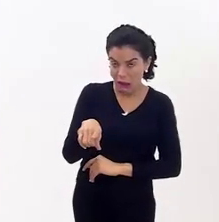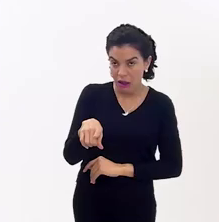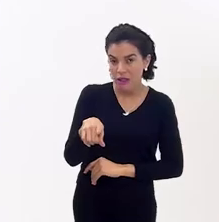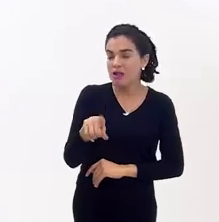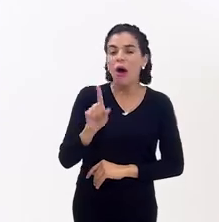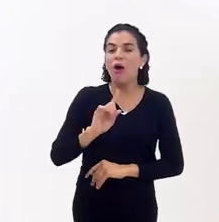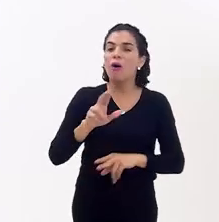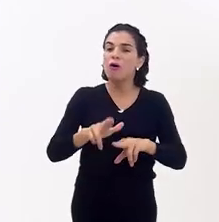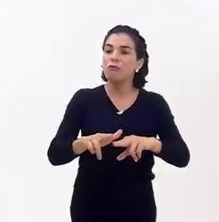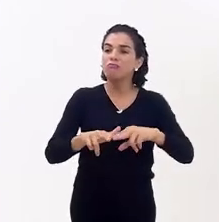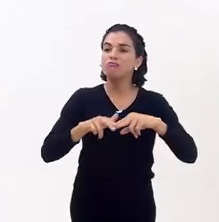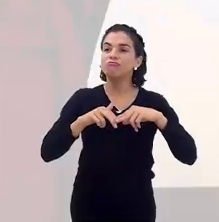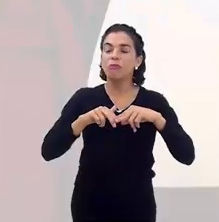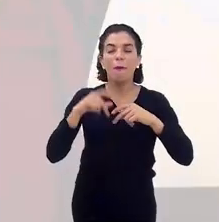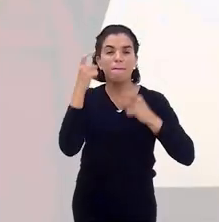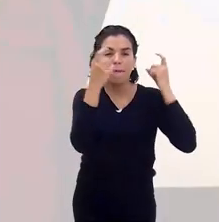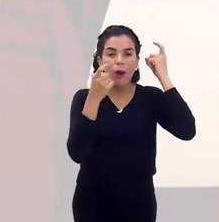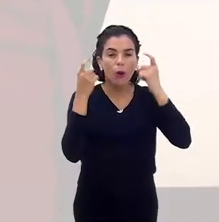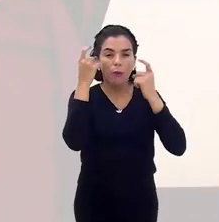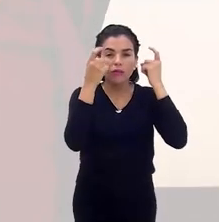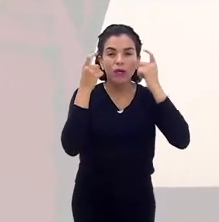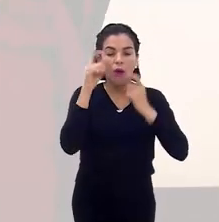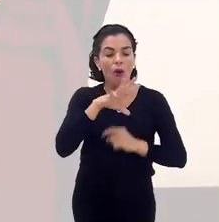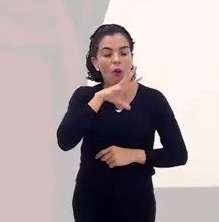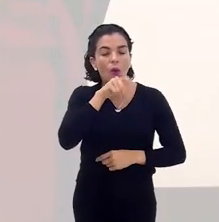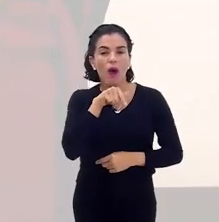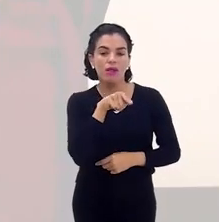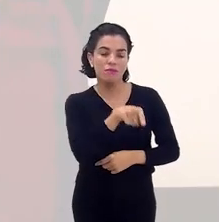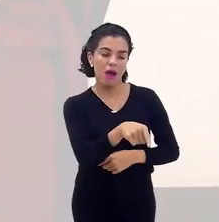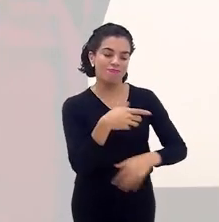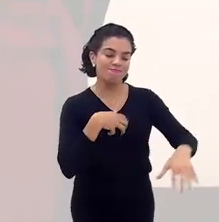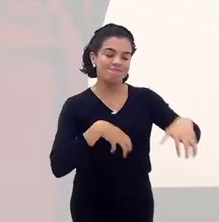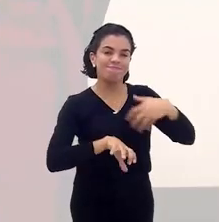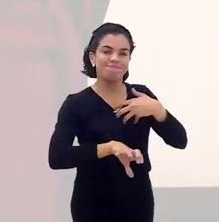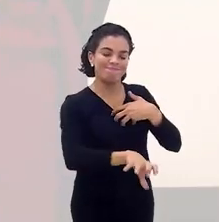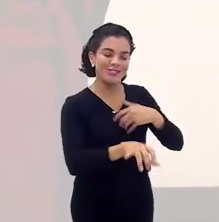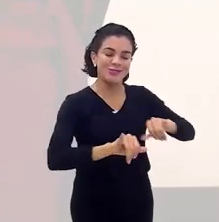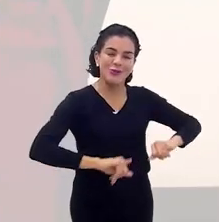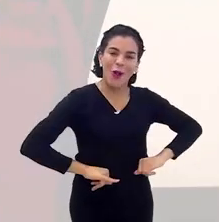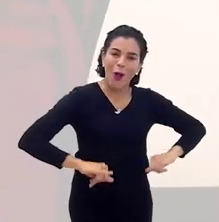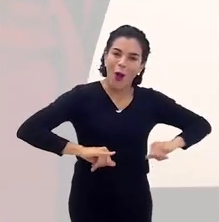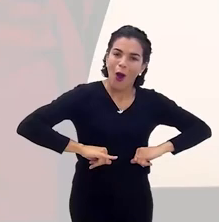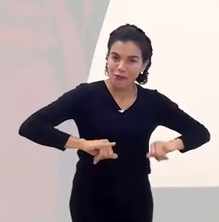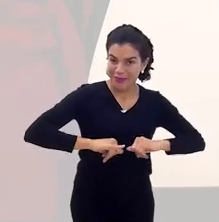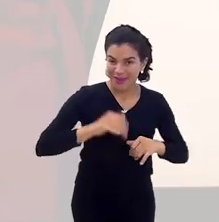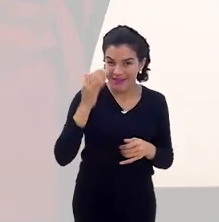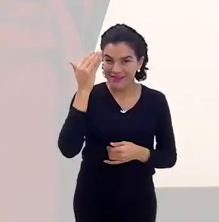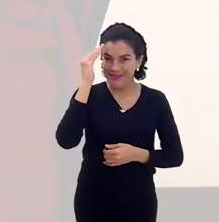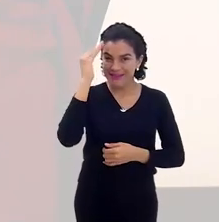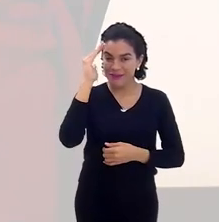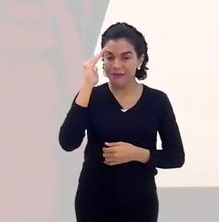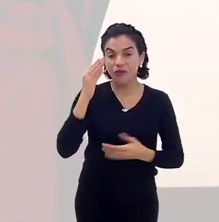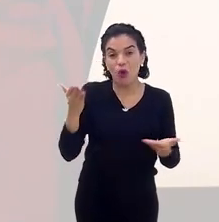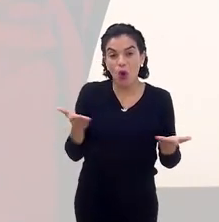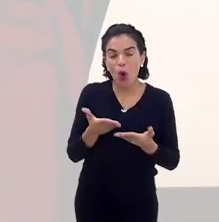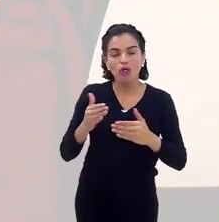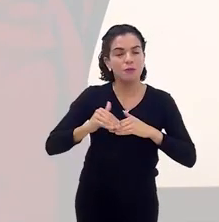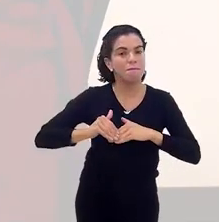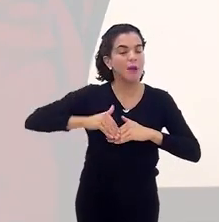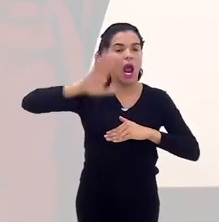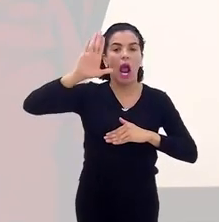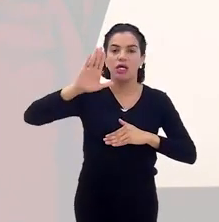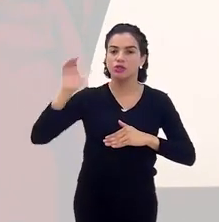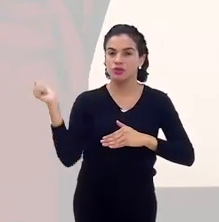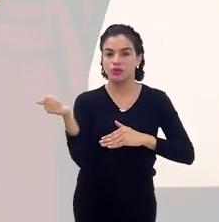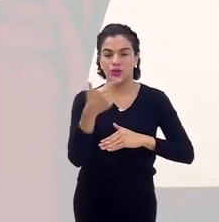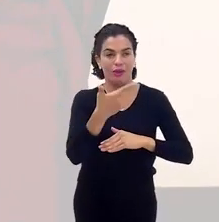era, já era pela preocupação com o animal, certo. O sofrimento dos animais, entendeu? É, e hoje vai